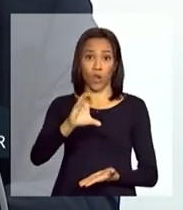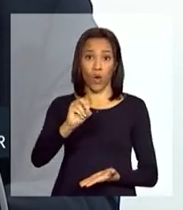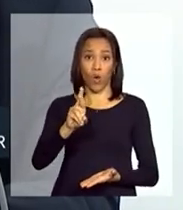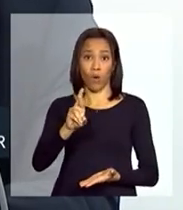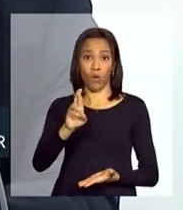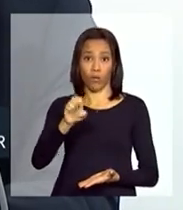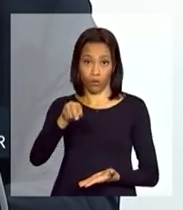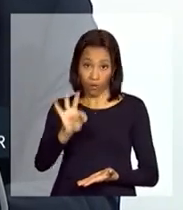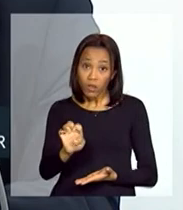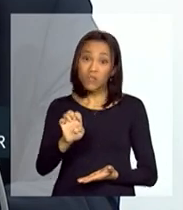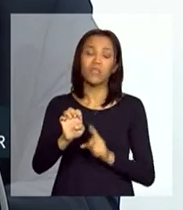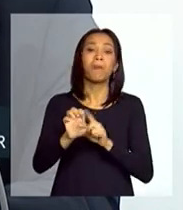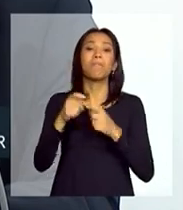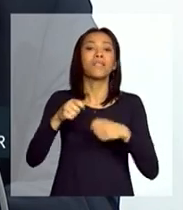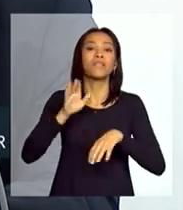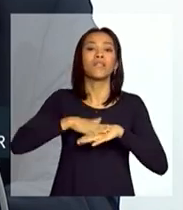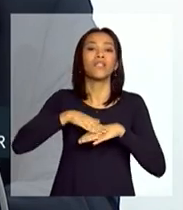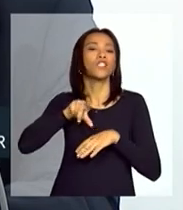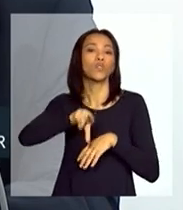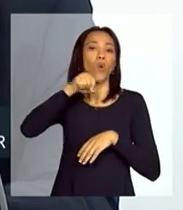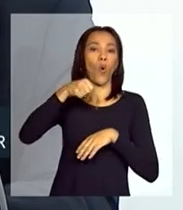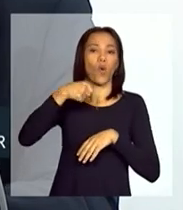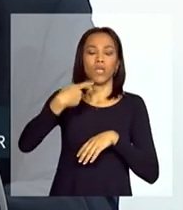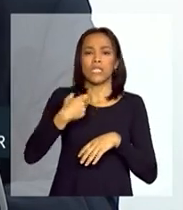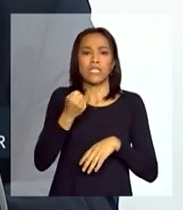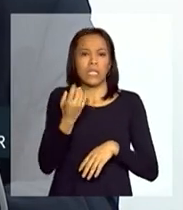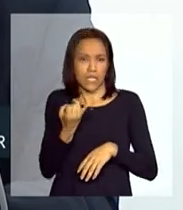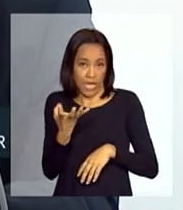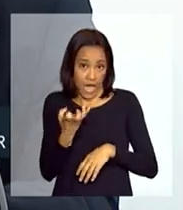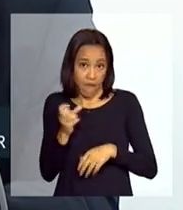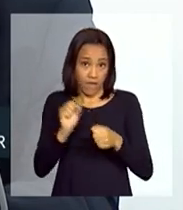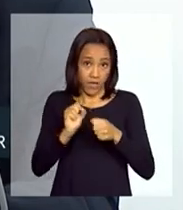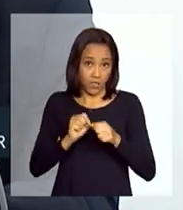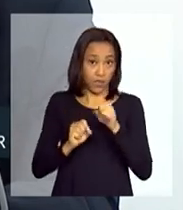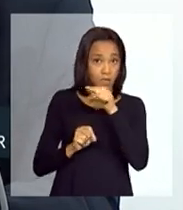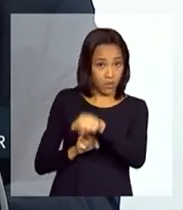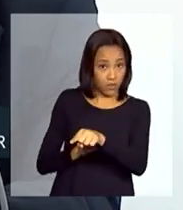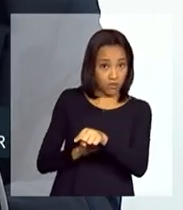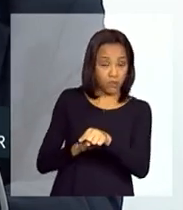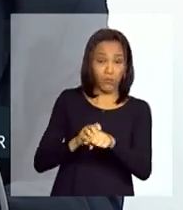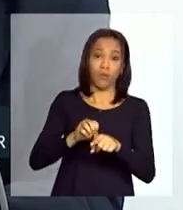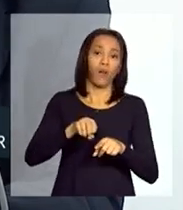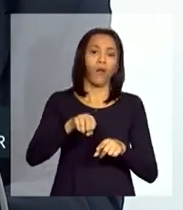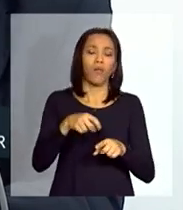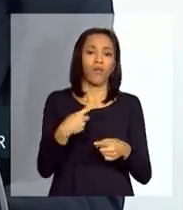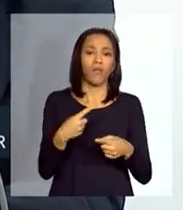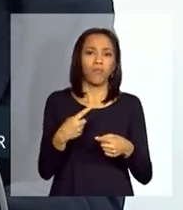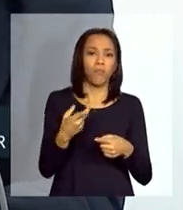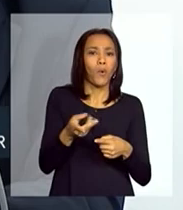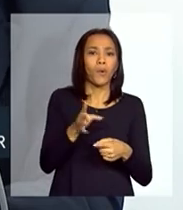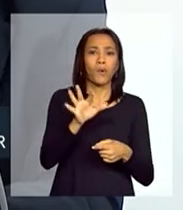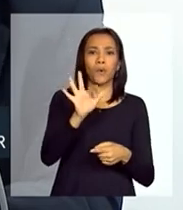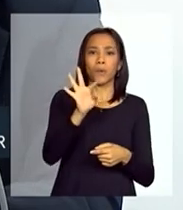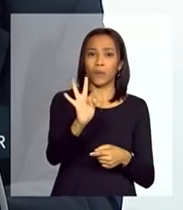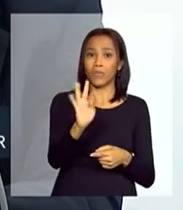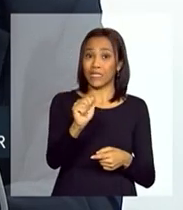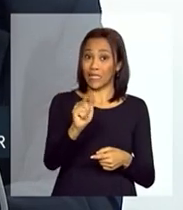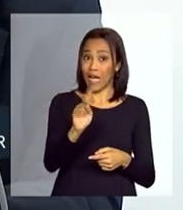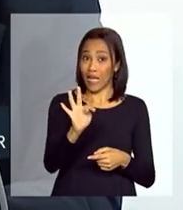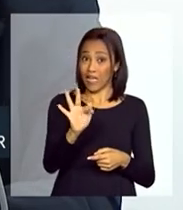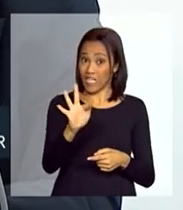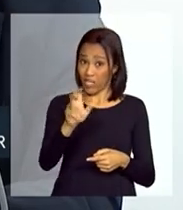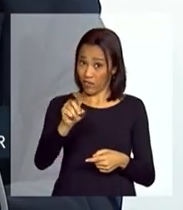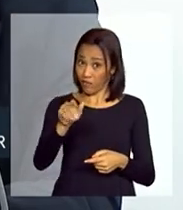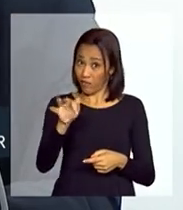conter a opção do cliente se ele quer fazer essa relacionamento com o banco por tarifas individualizadas